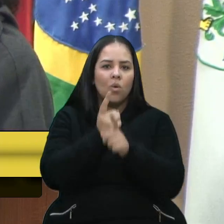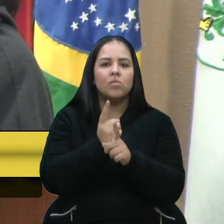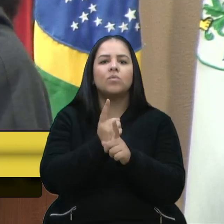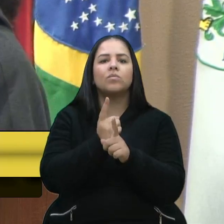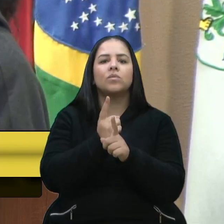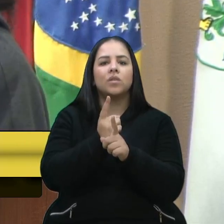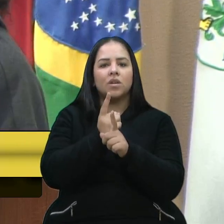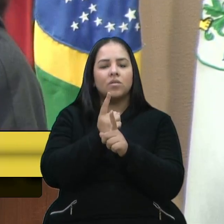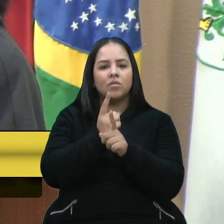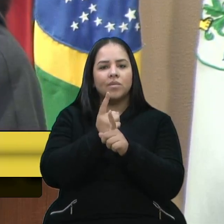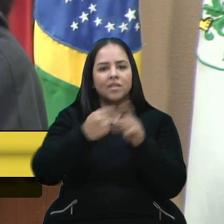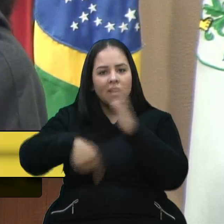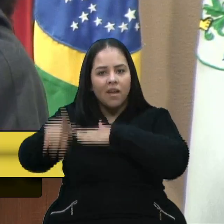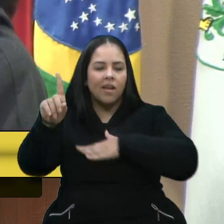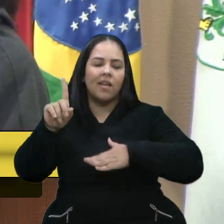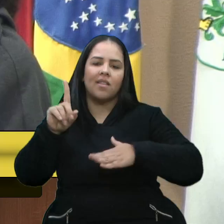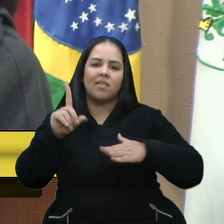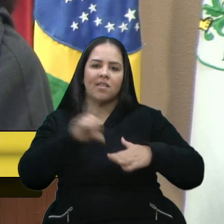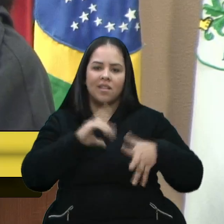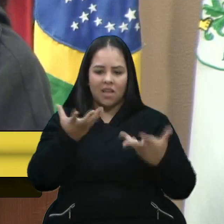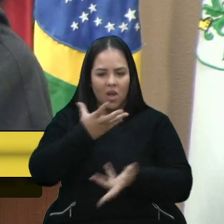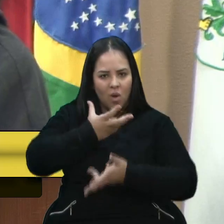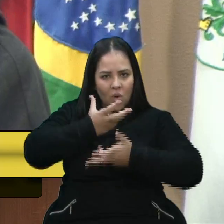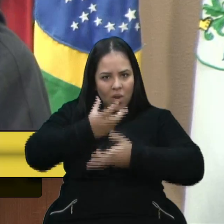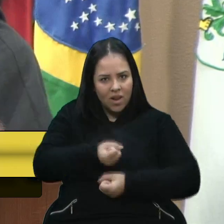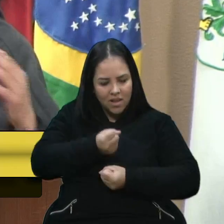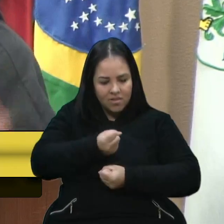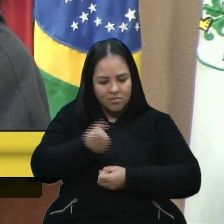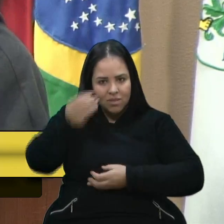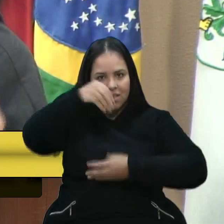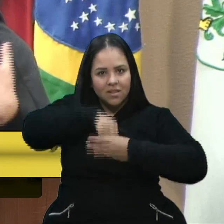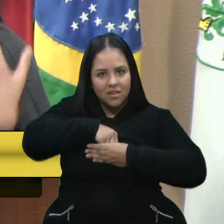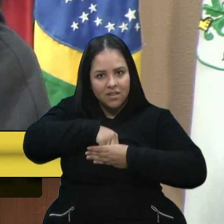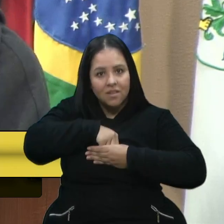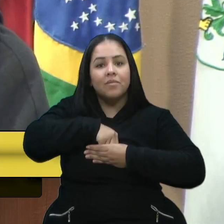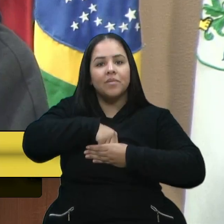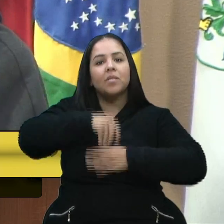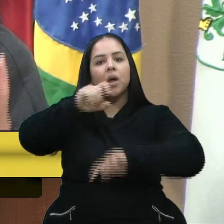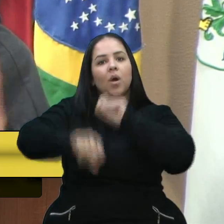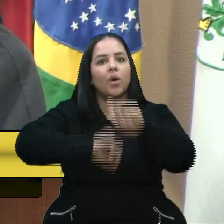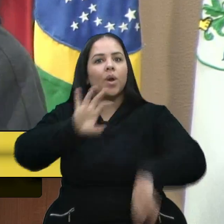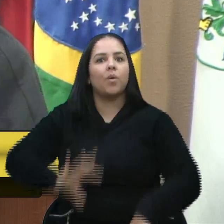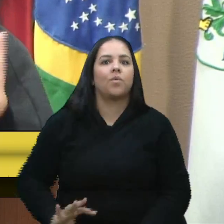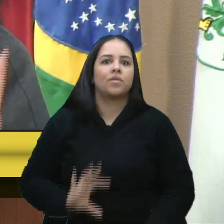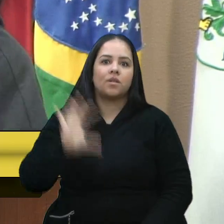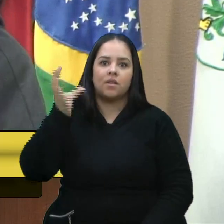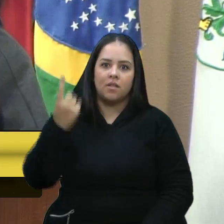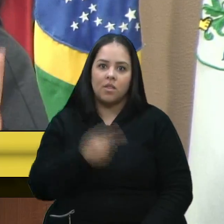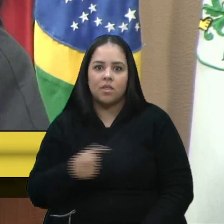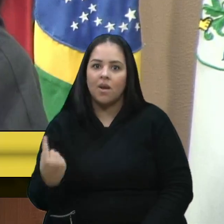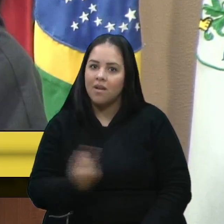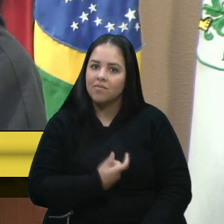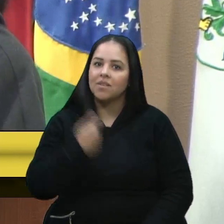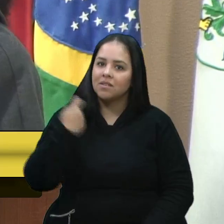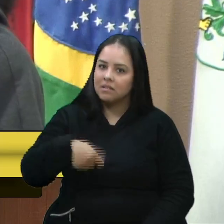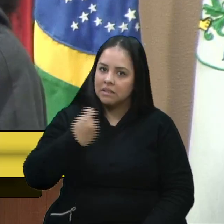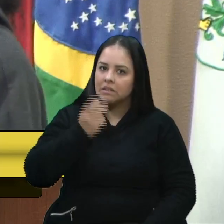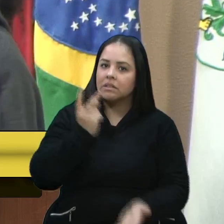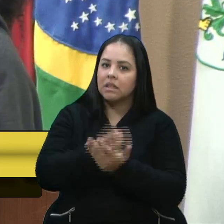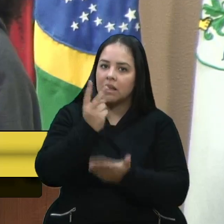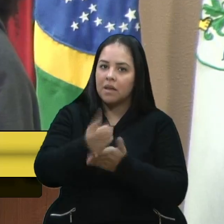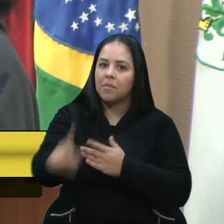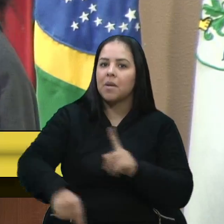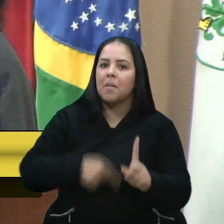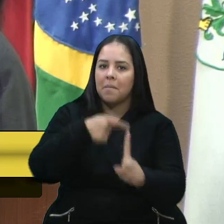sentem reconhecidos e se sentem pertencentes. Mas para que isso ocorra, nós precisamos cada vez mais de